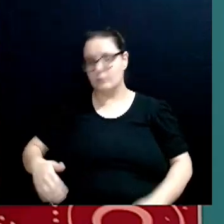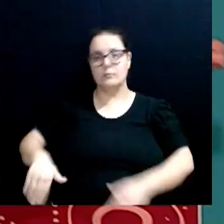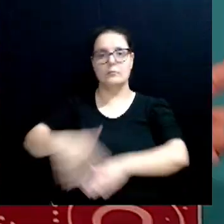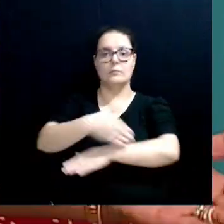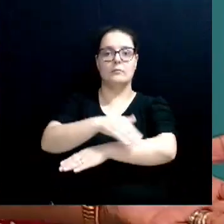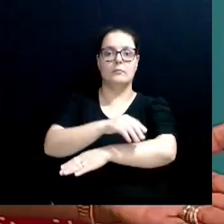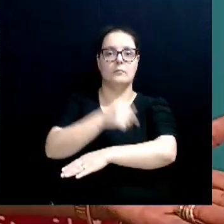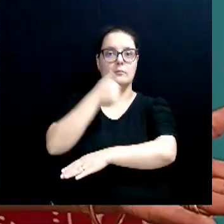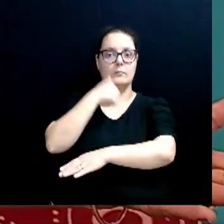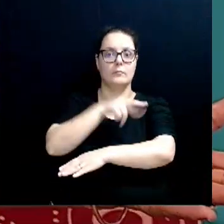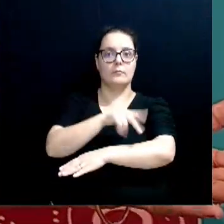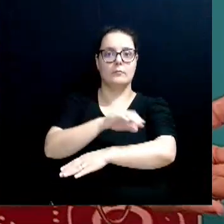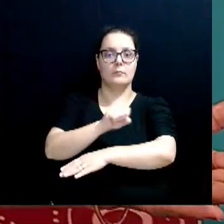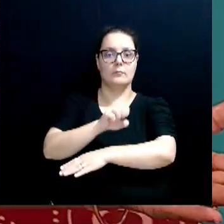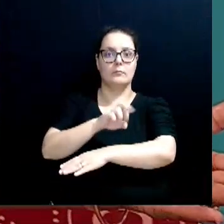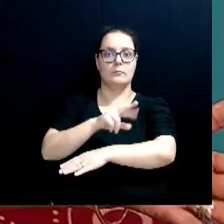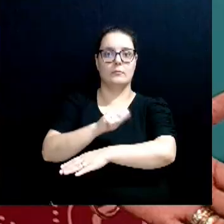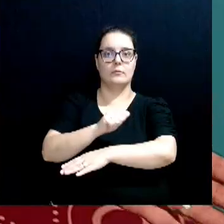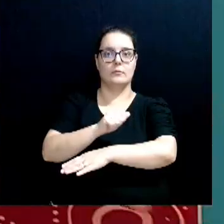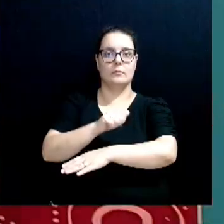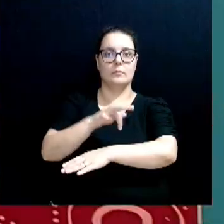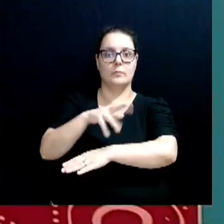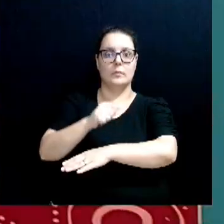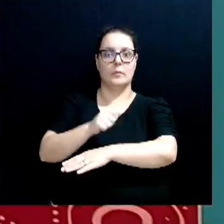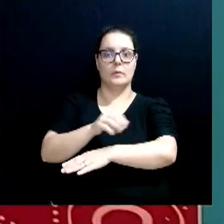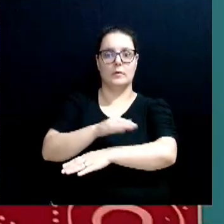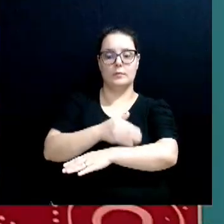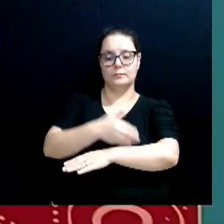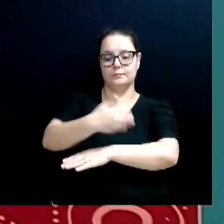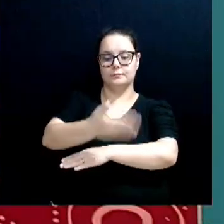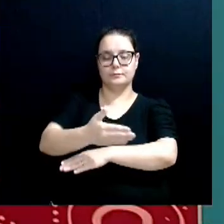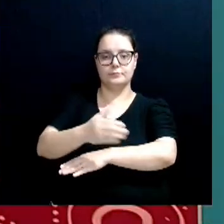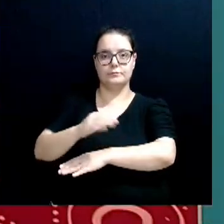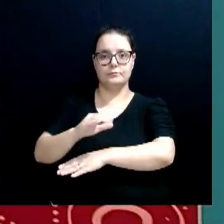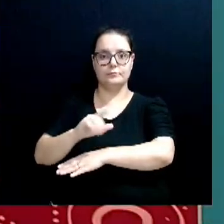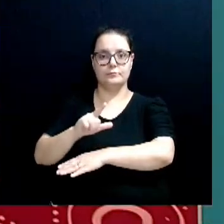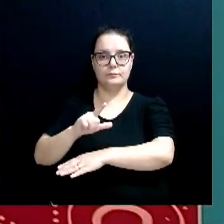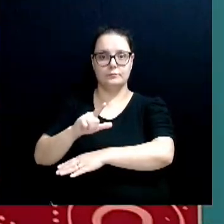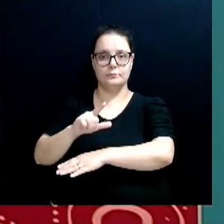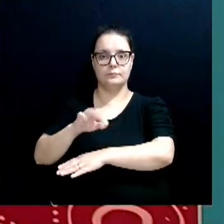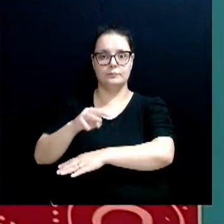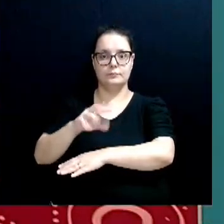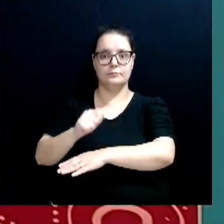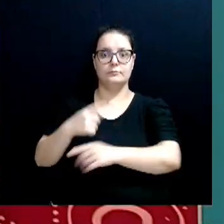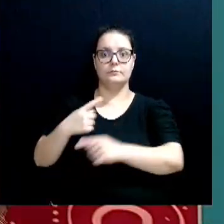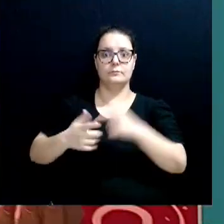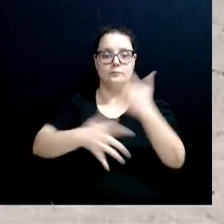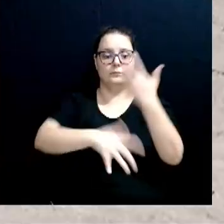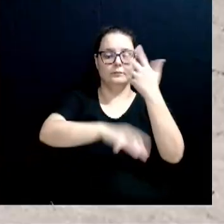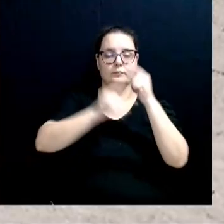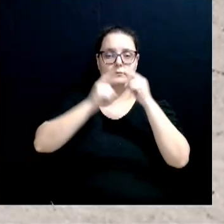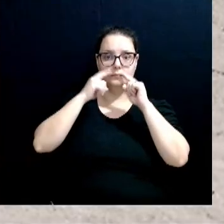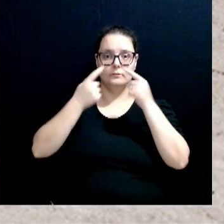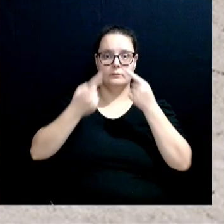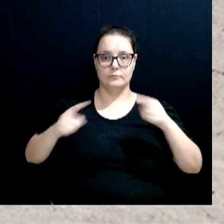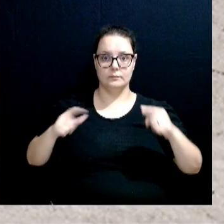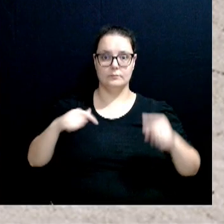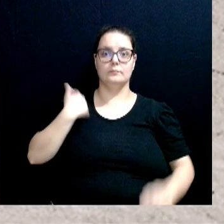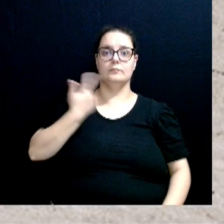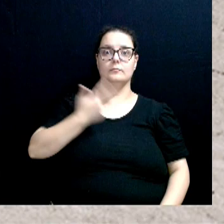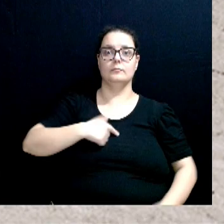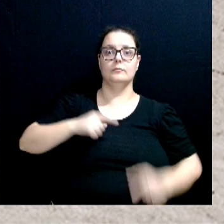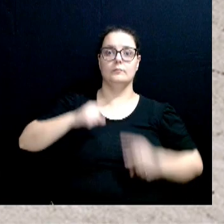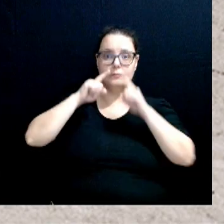do lado onde tem o antigo Clube Cultura, porque a Praça Carlos Gomes, o nosso maestro